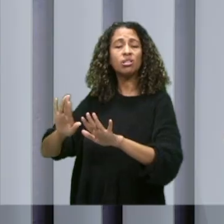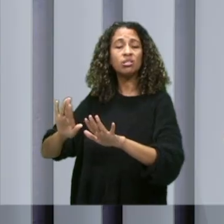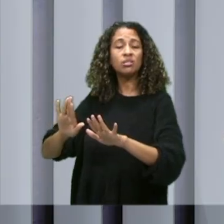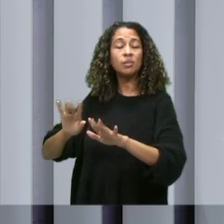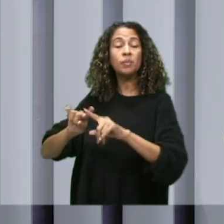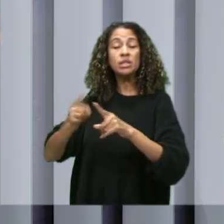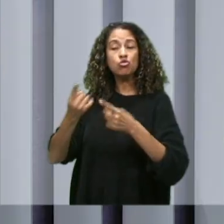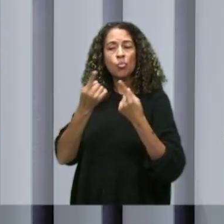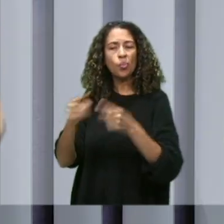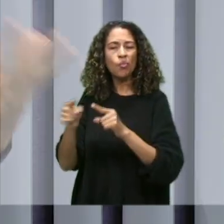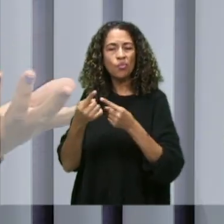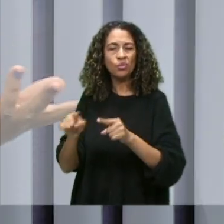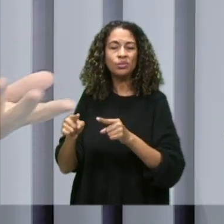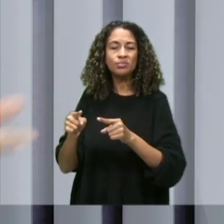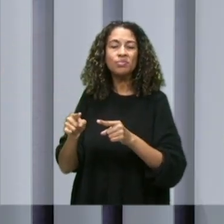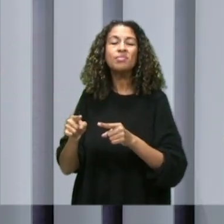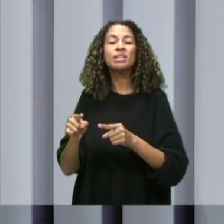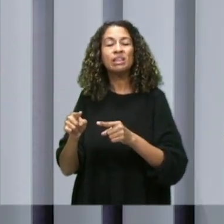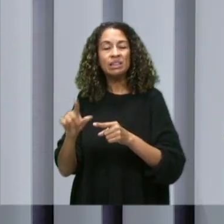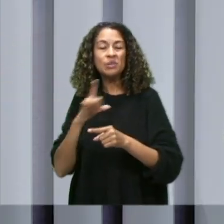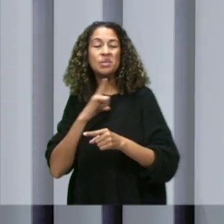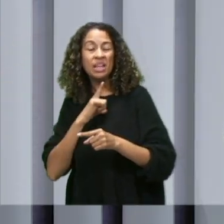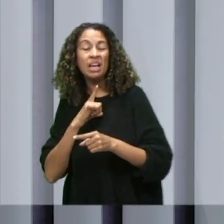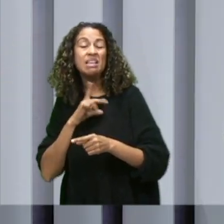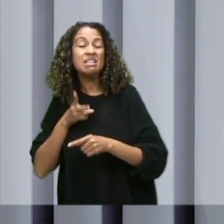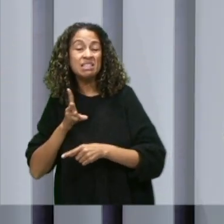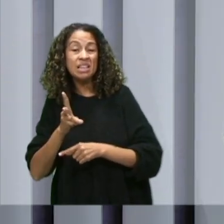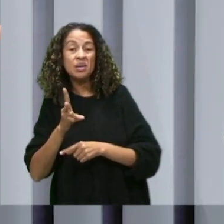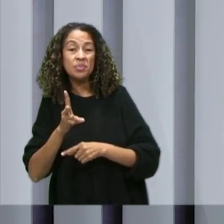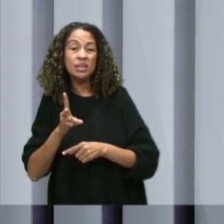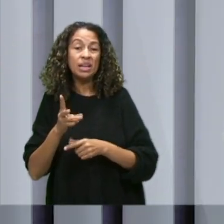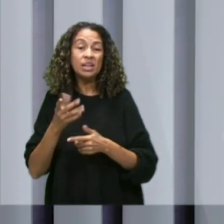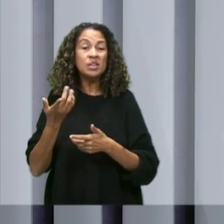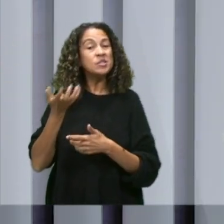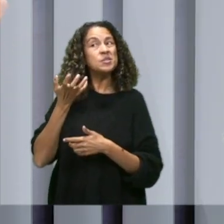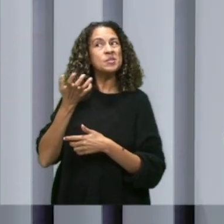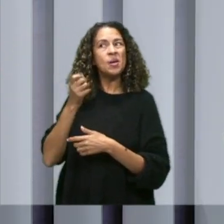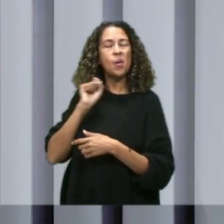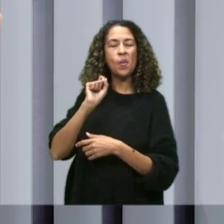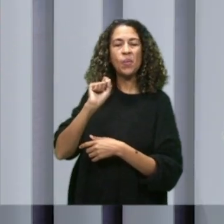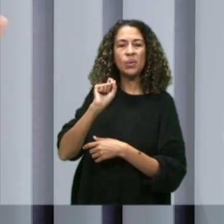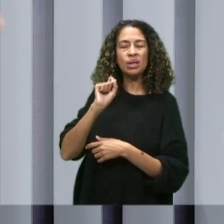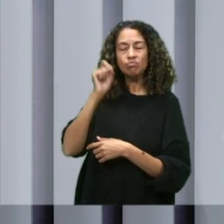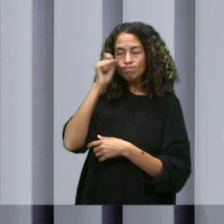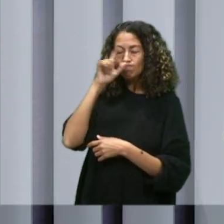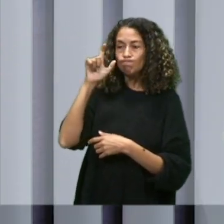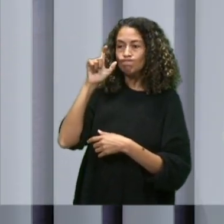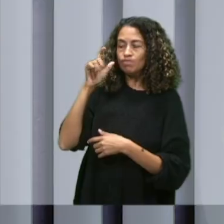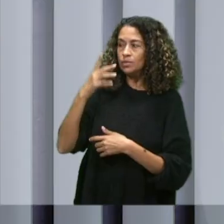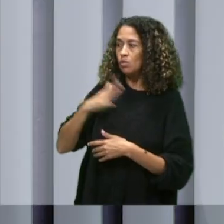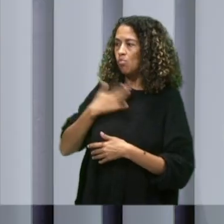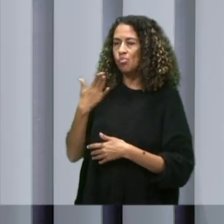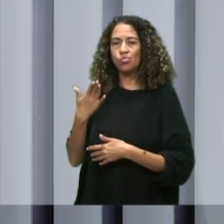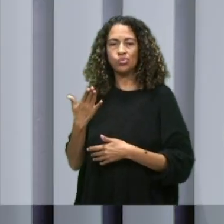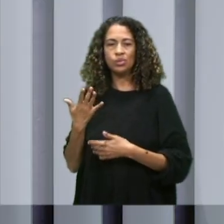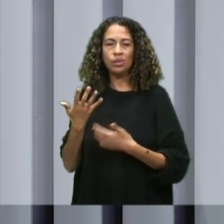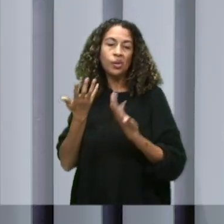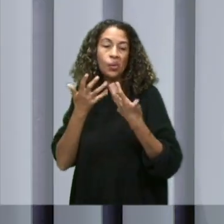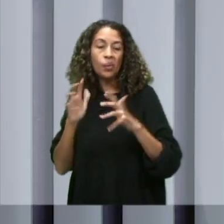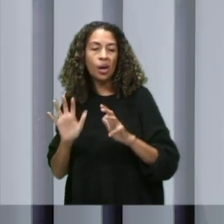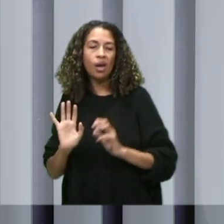gente, todo mundo em algum momento também acorda, não quer acordar, né? É acordado e não gosta, né? Eu não queria que me acordasse nesse